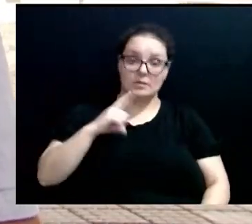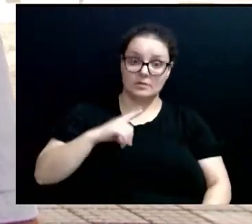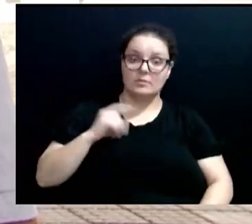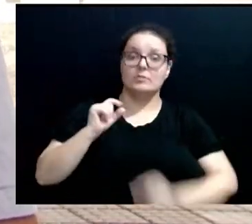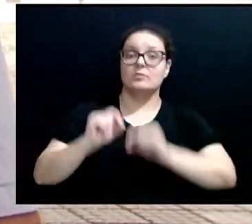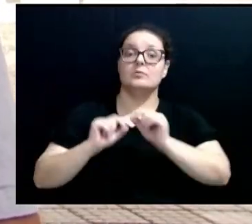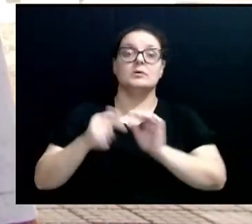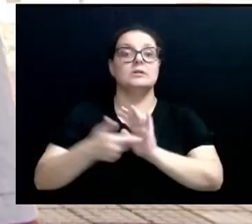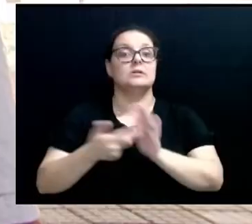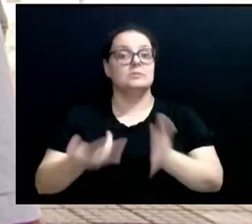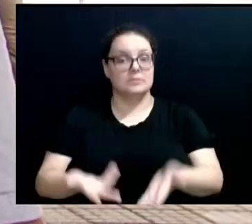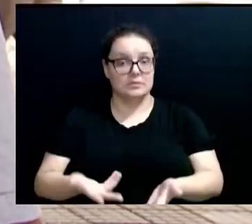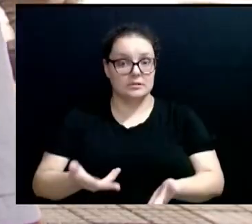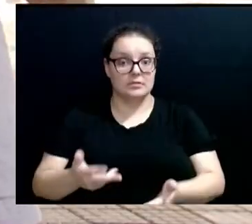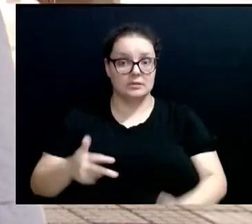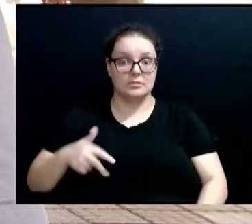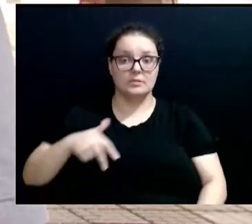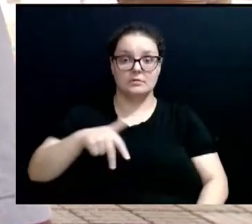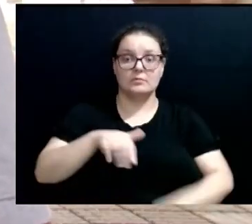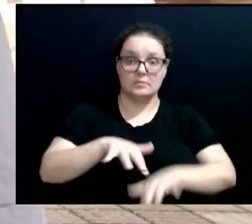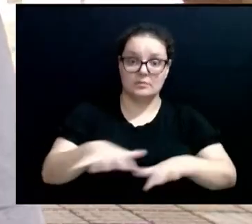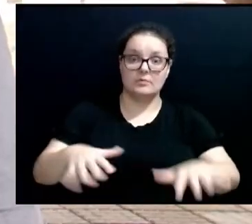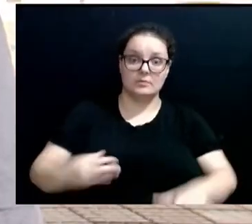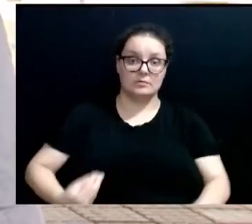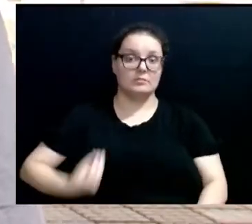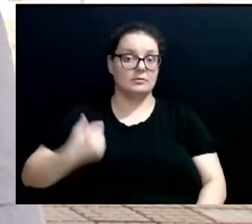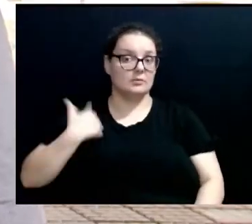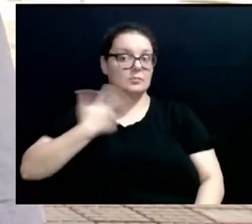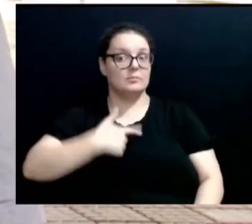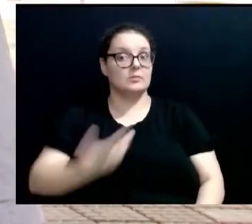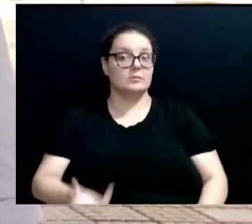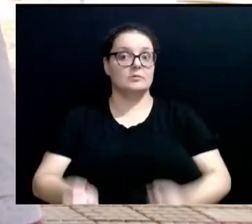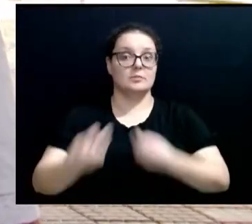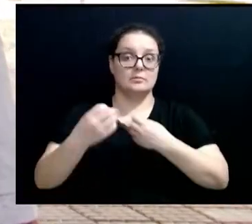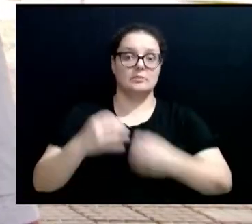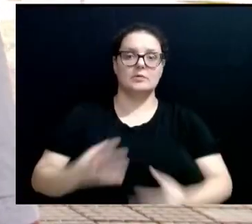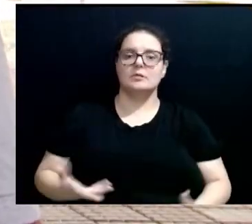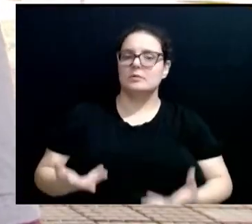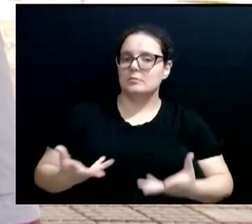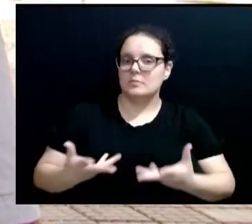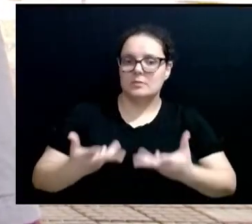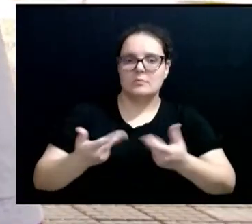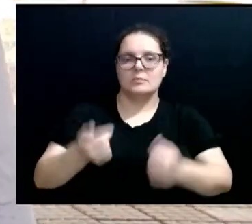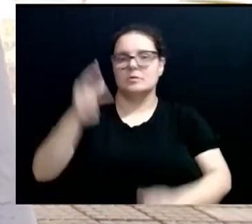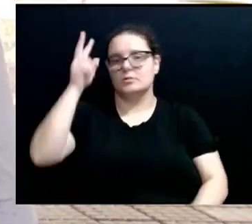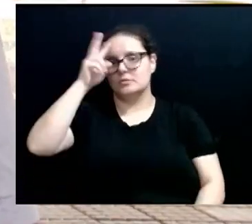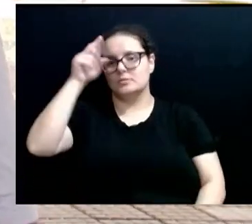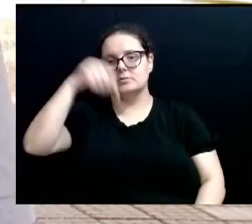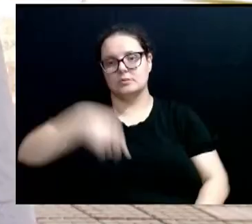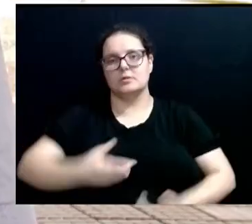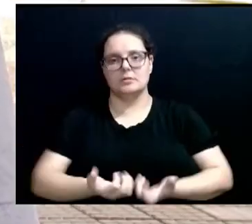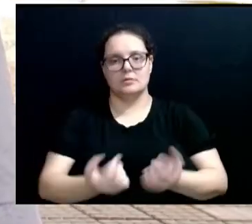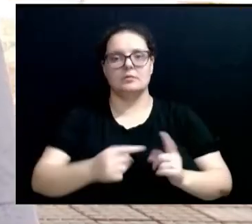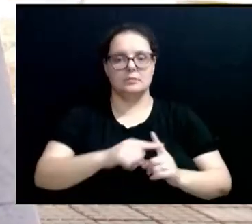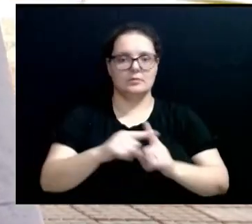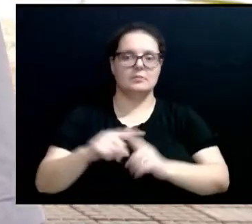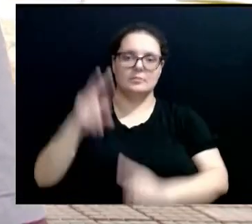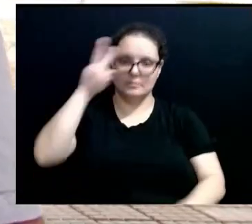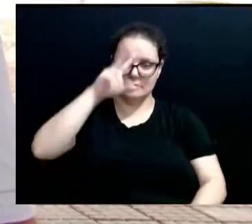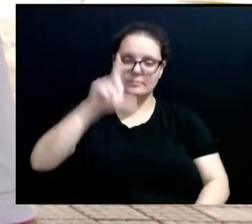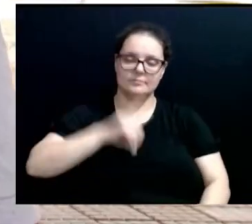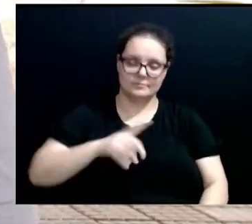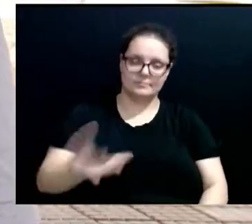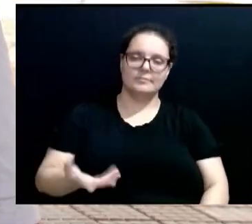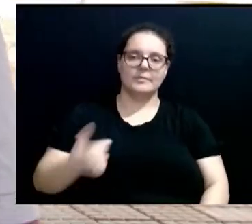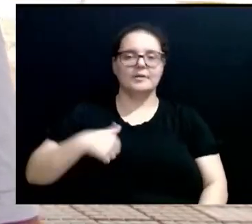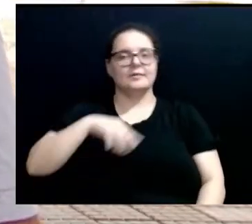passou deixou para nós, né? Então eu acho que existe uma riqueza muito grande aqui dentro do cemitério e é aqui que há história. Como a gente gosta de história, a gente vem